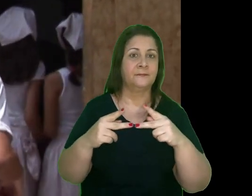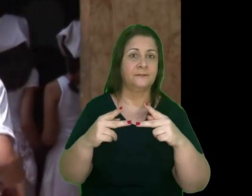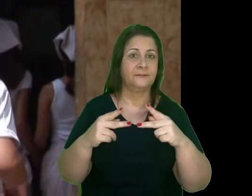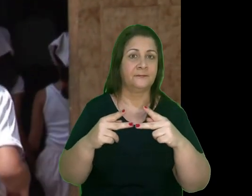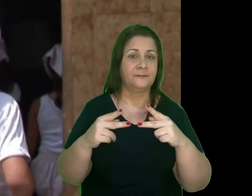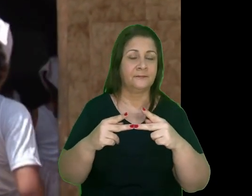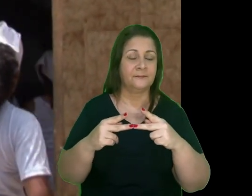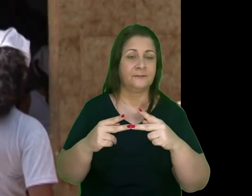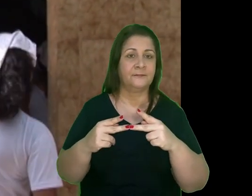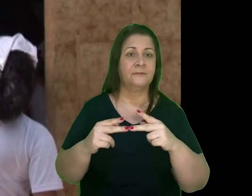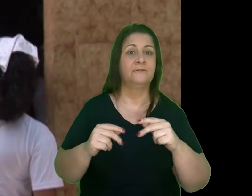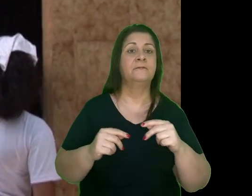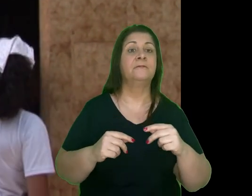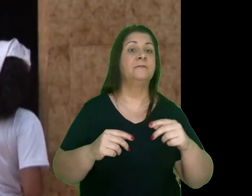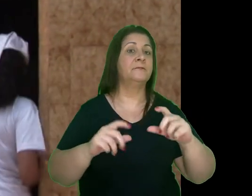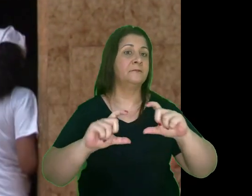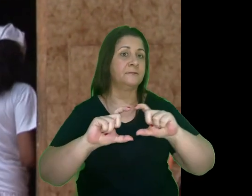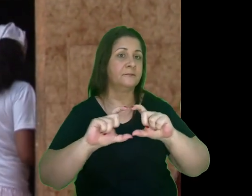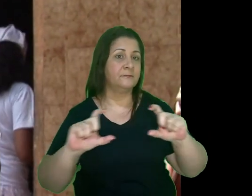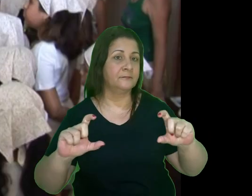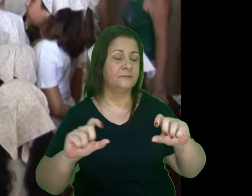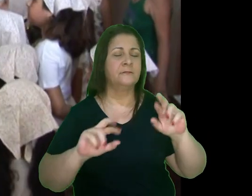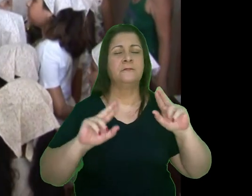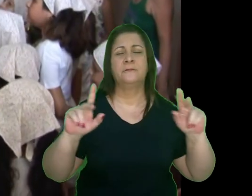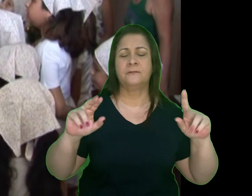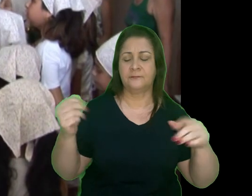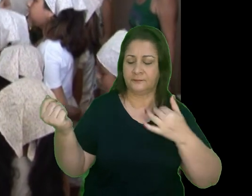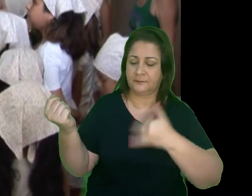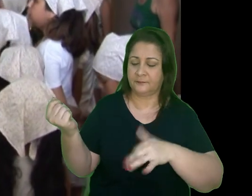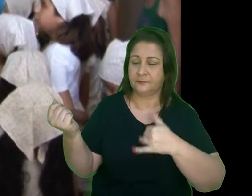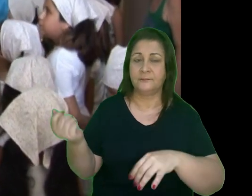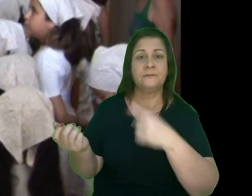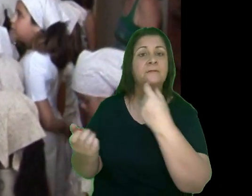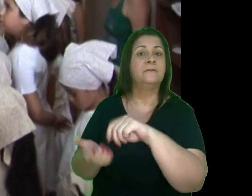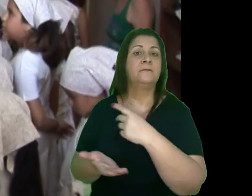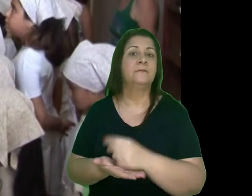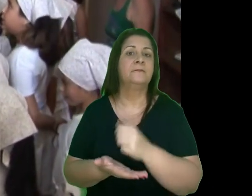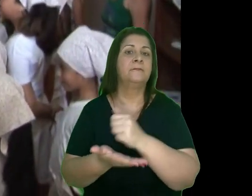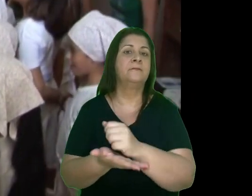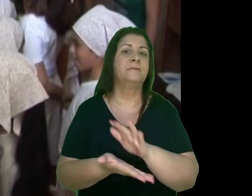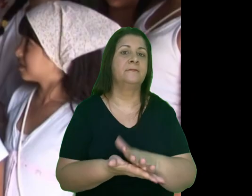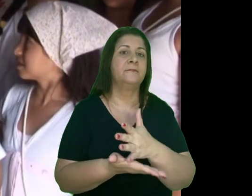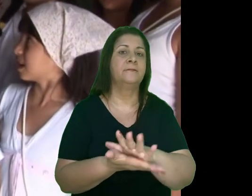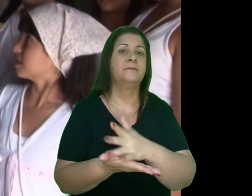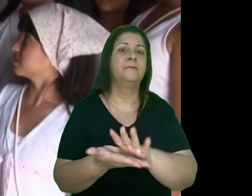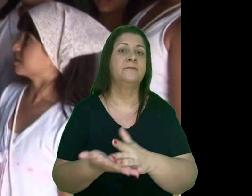Paraibuna, os versos são diferentes e acompanhados por violão, viola e pandeiro.